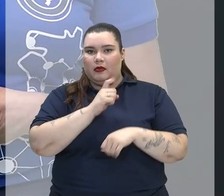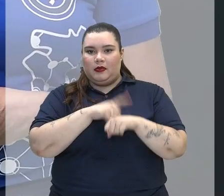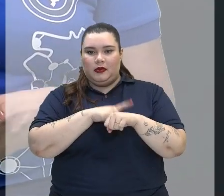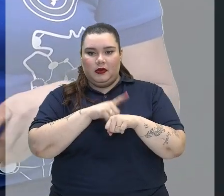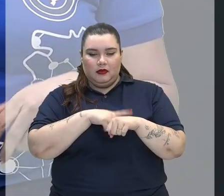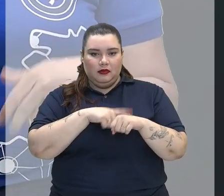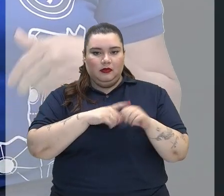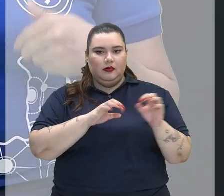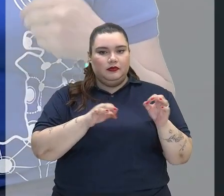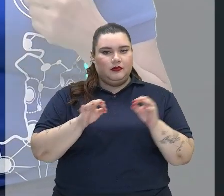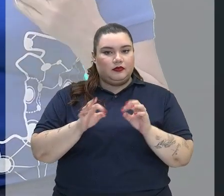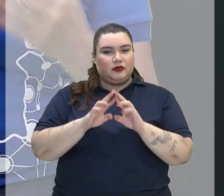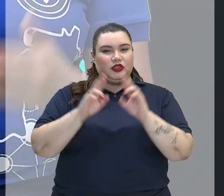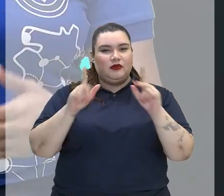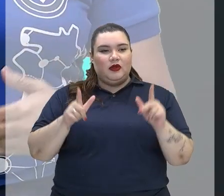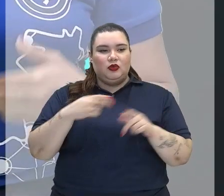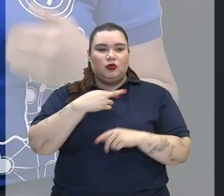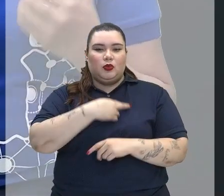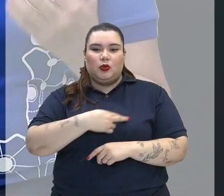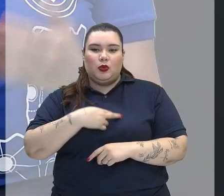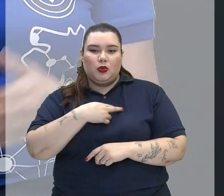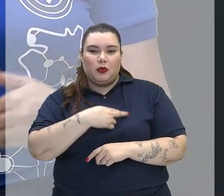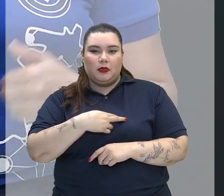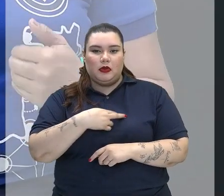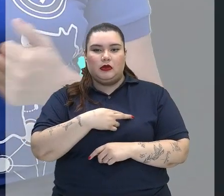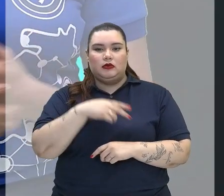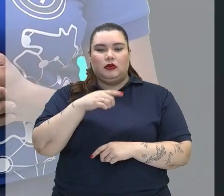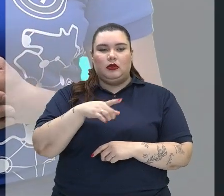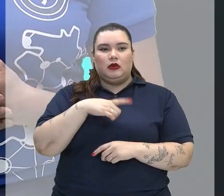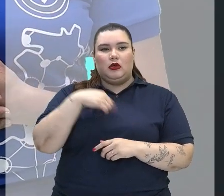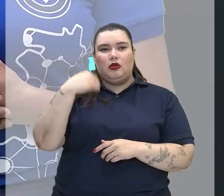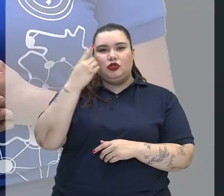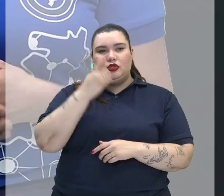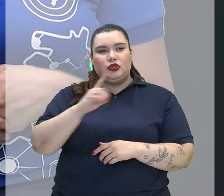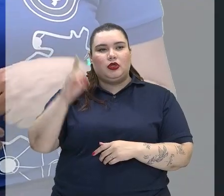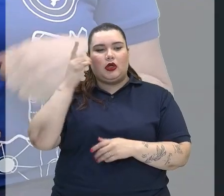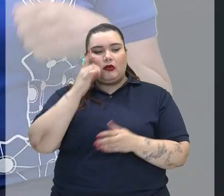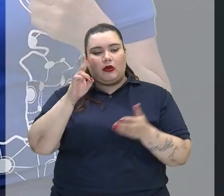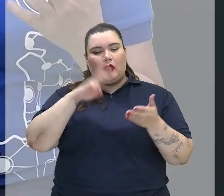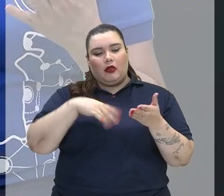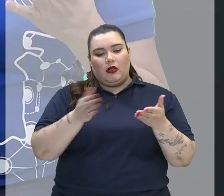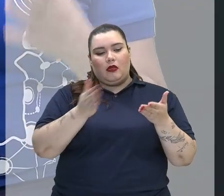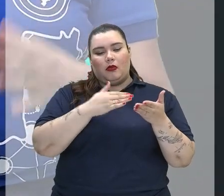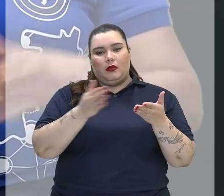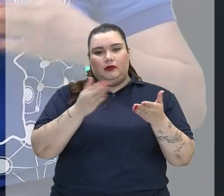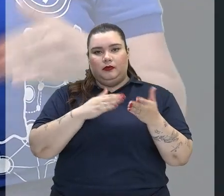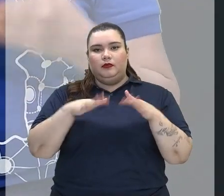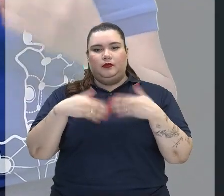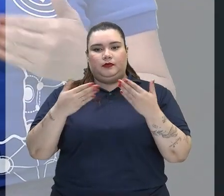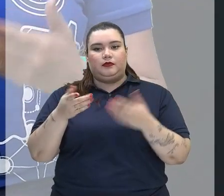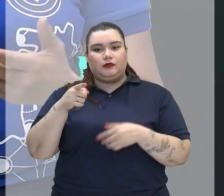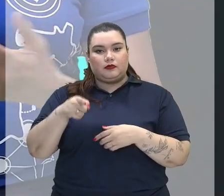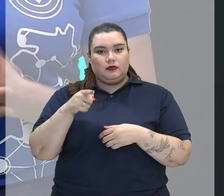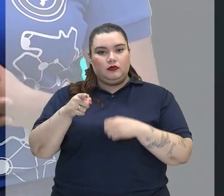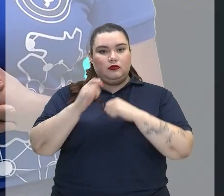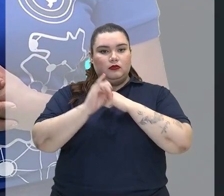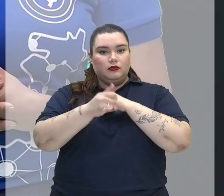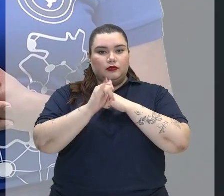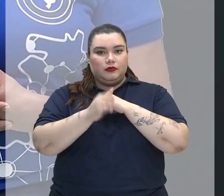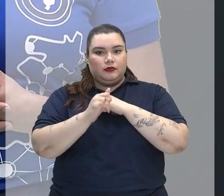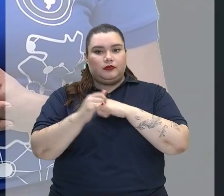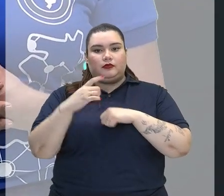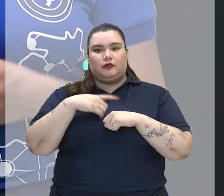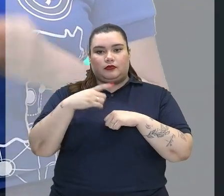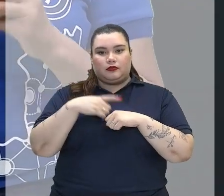momento, diferente do romance, né, que você passa dias lendo. Então, o conto ainda é maior um pouco do